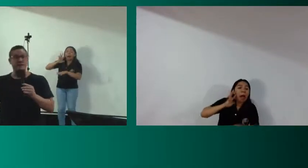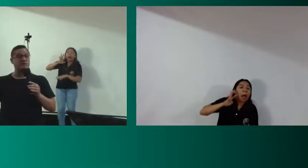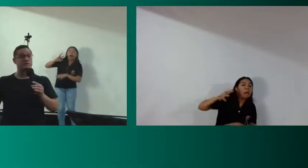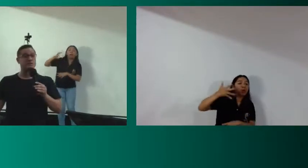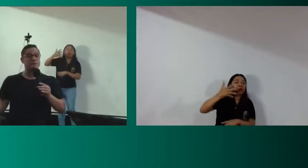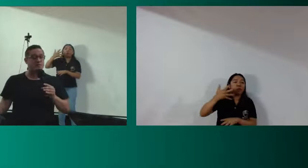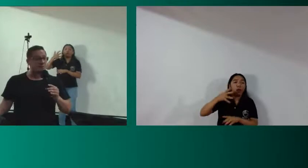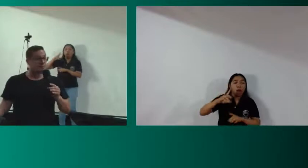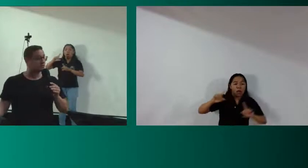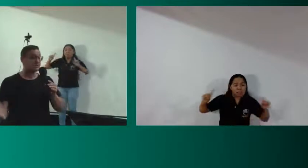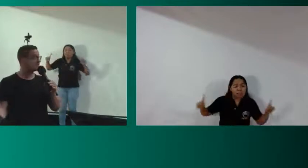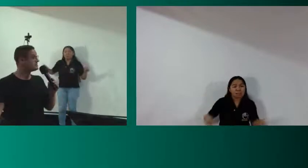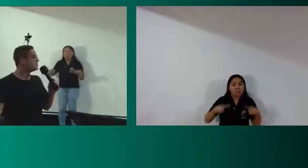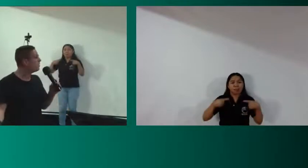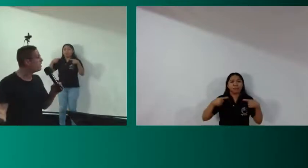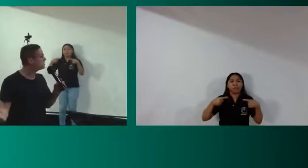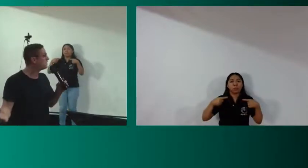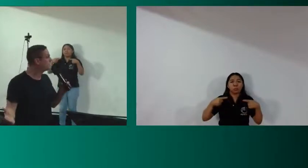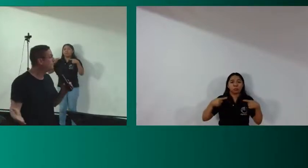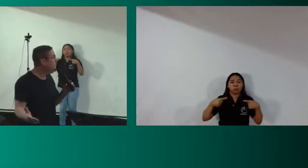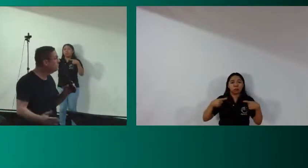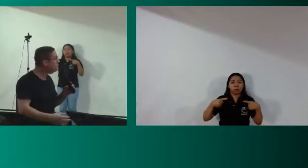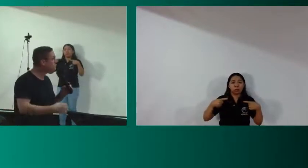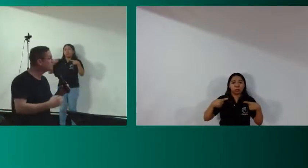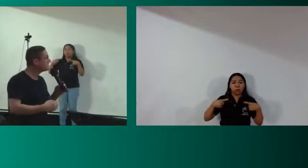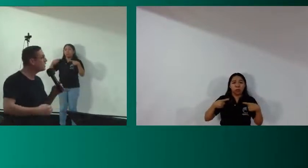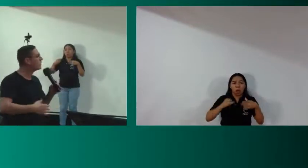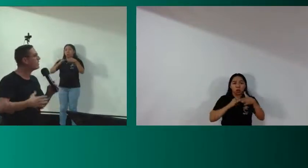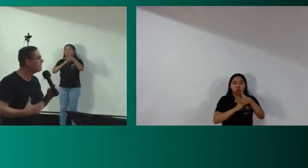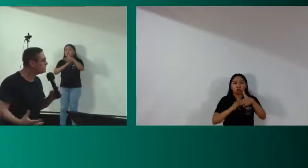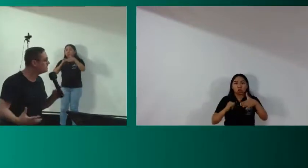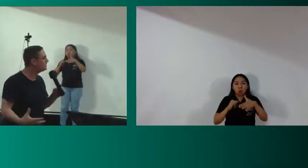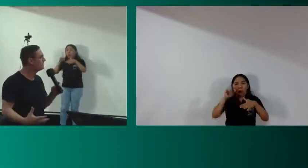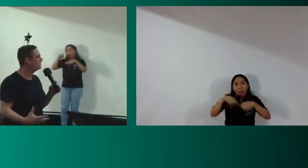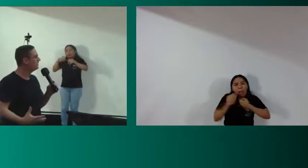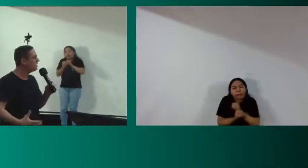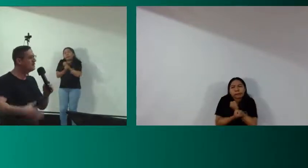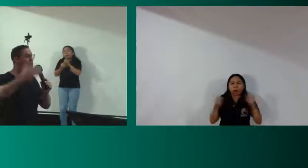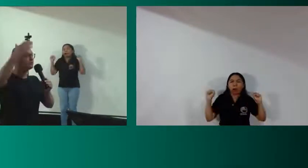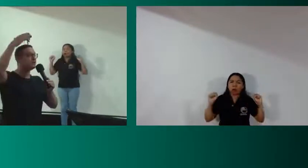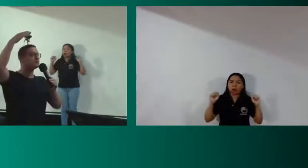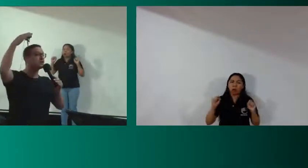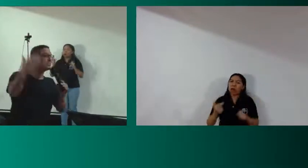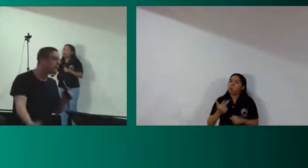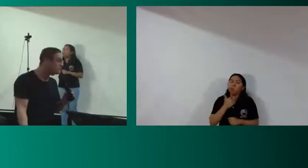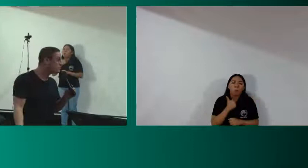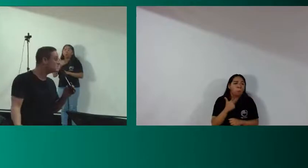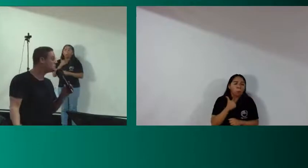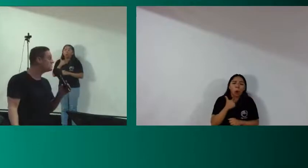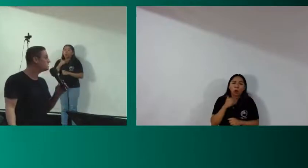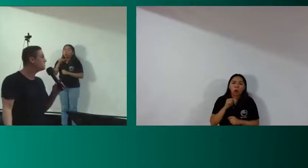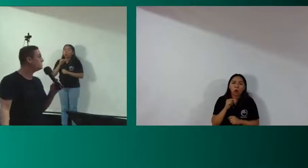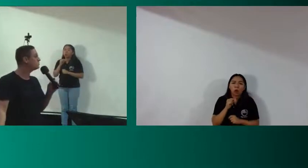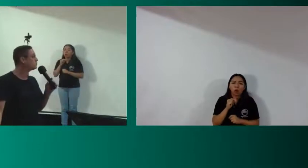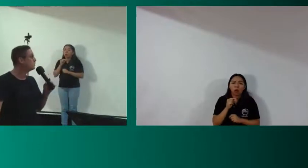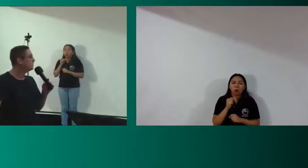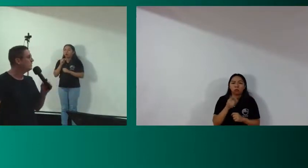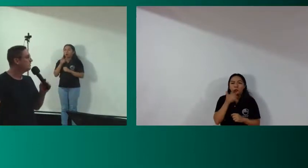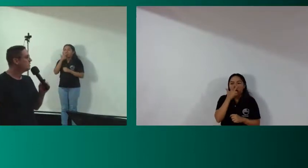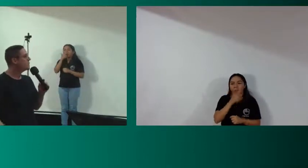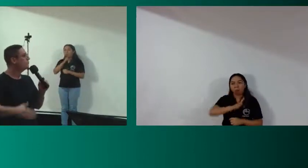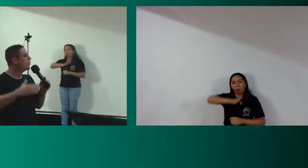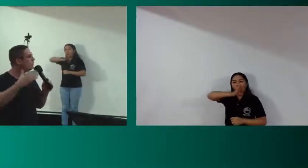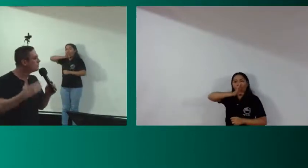essa questão que está pronto aqui está posta no instituto federal é grande Ele não poderia jamais se omitir diante